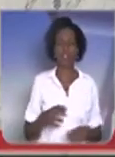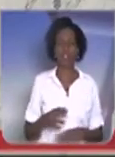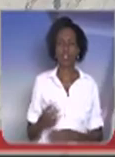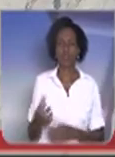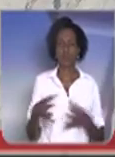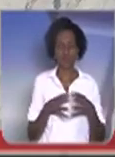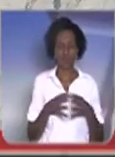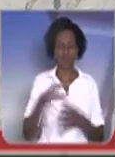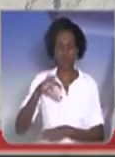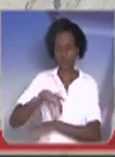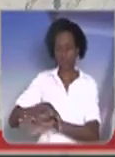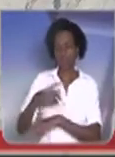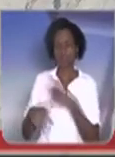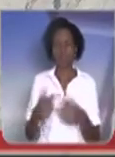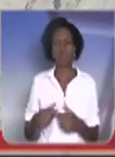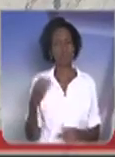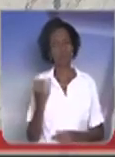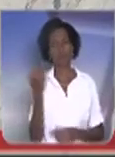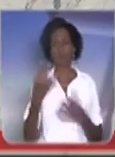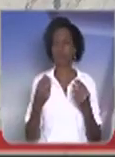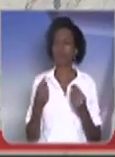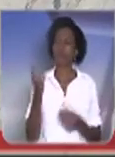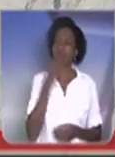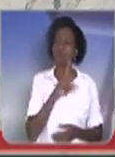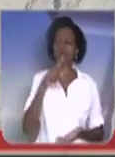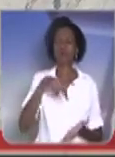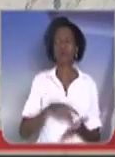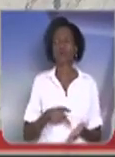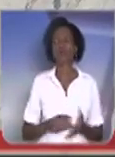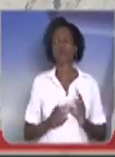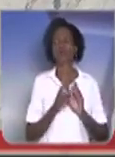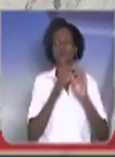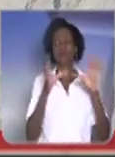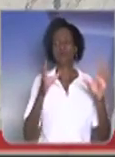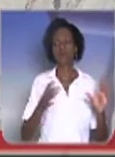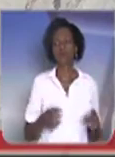suma importância para nós termos uma verdadeira democracia. Sem